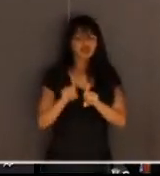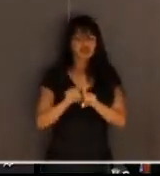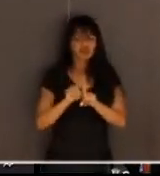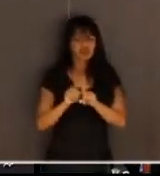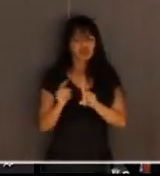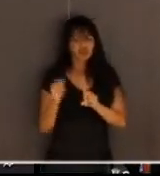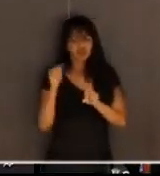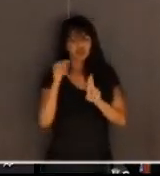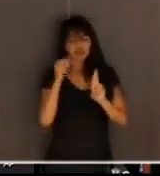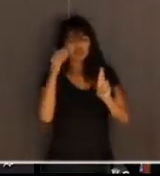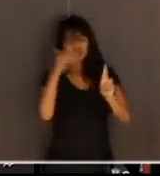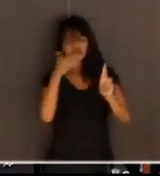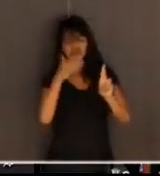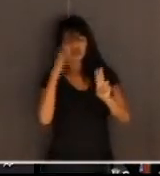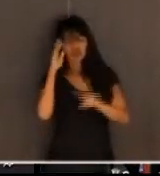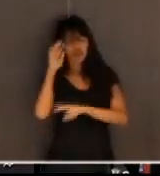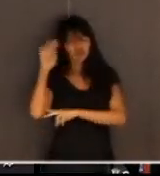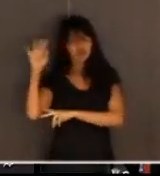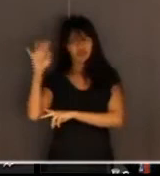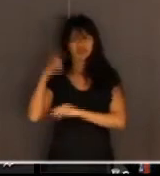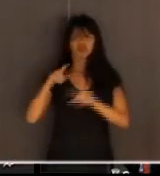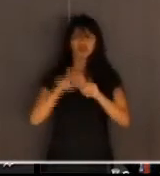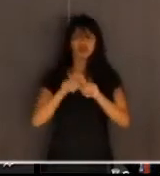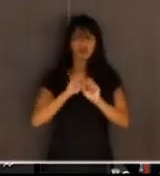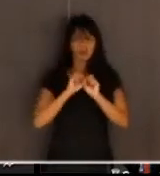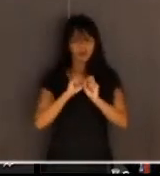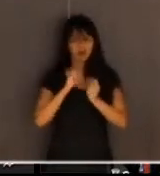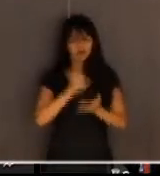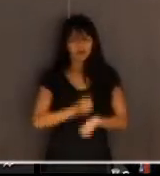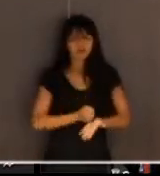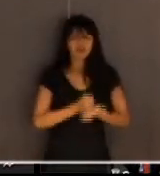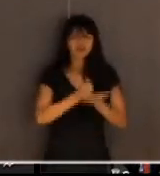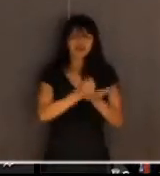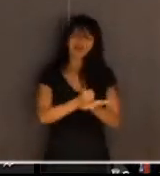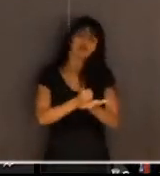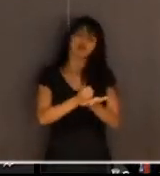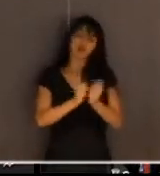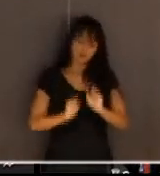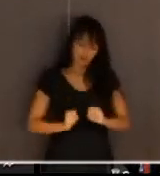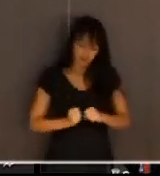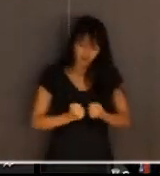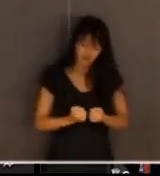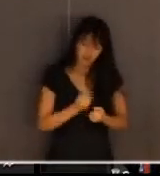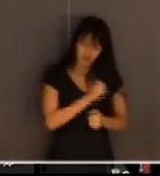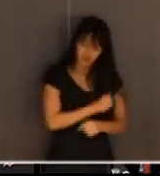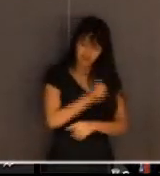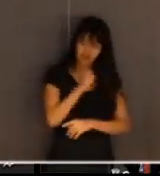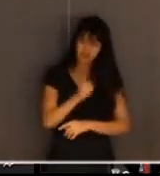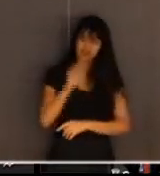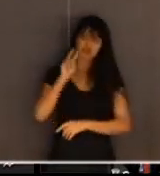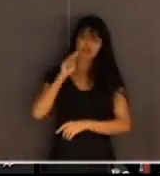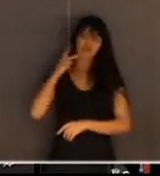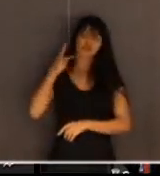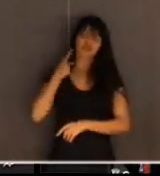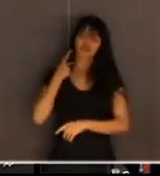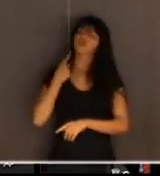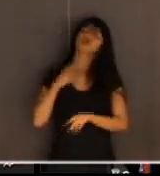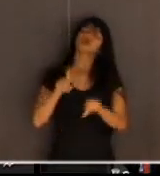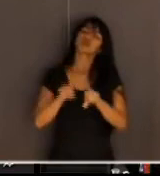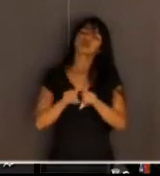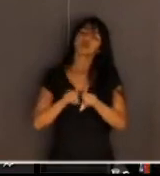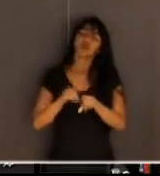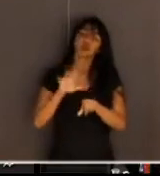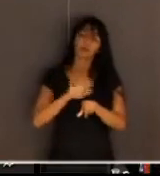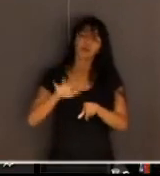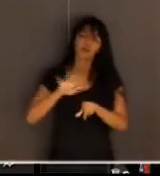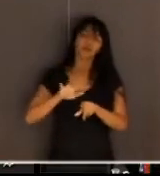de alguma forma, contribuir para a atuação dos promotores no dia a dia em plenário do